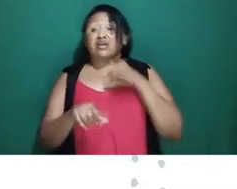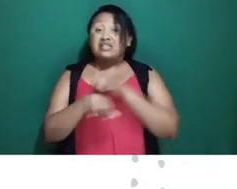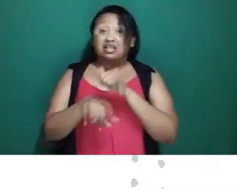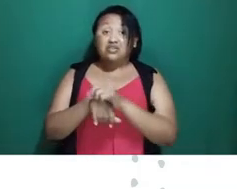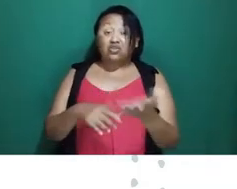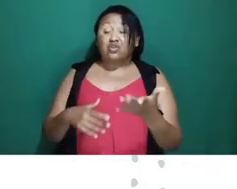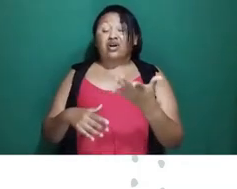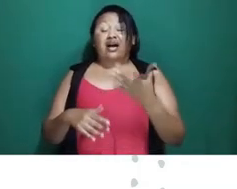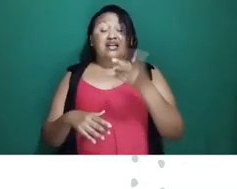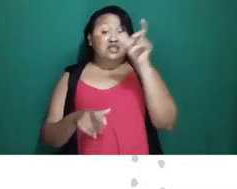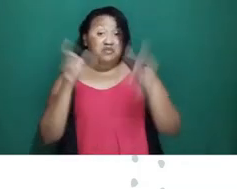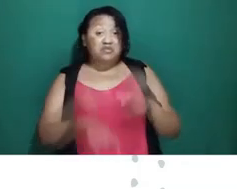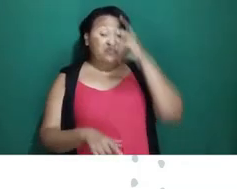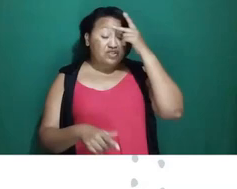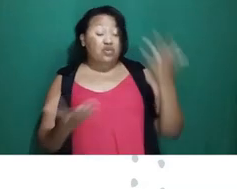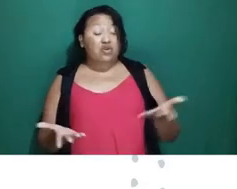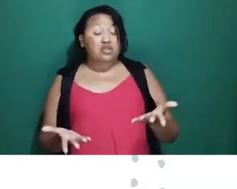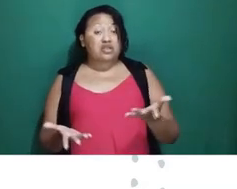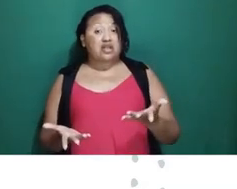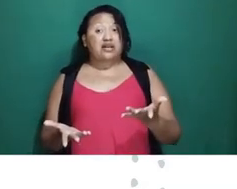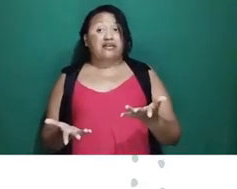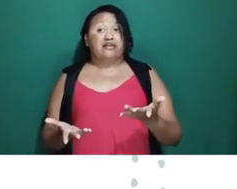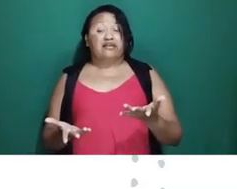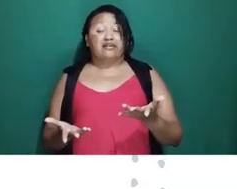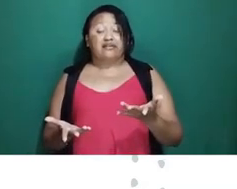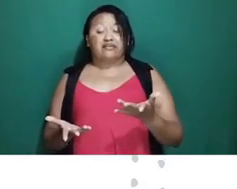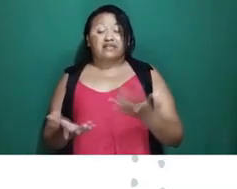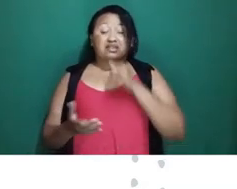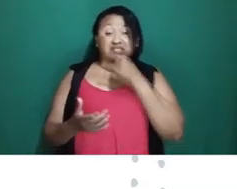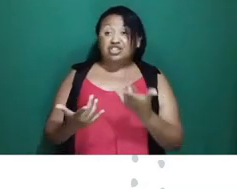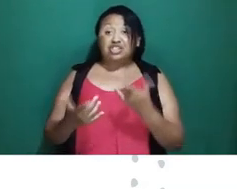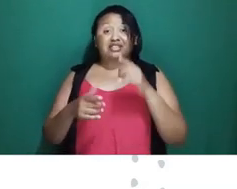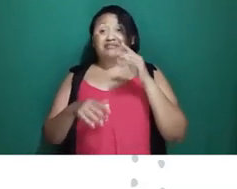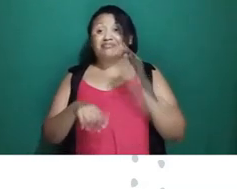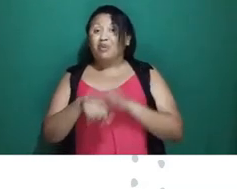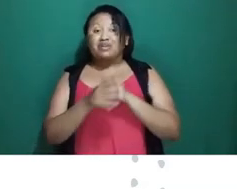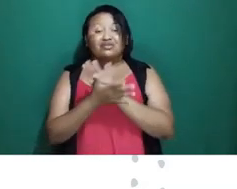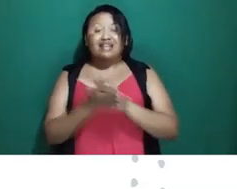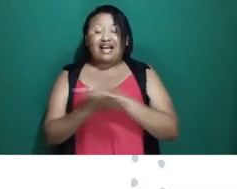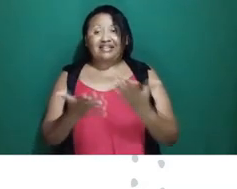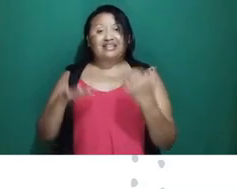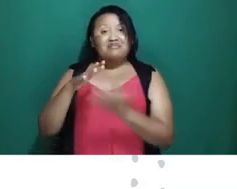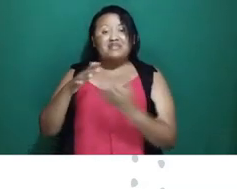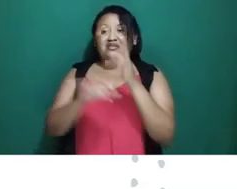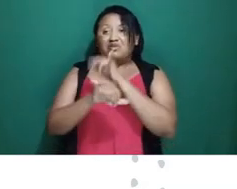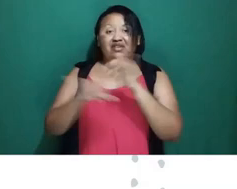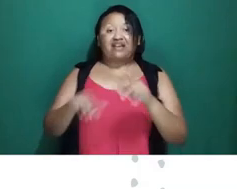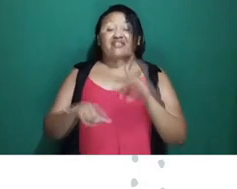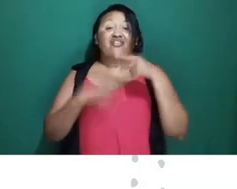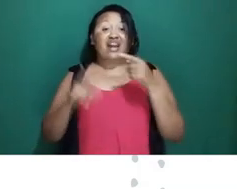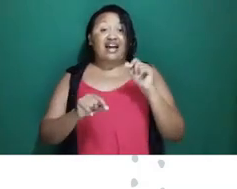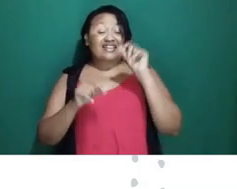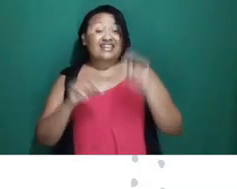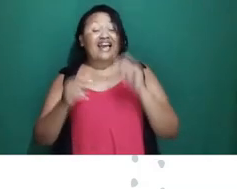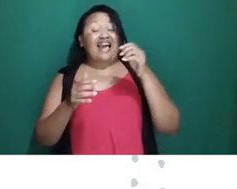insatisfação dos consumidores de fato em nenhum momento né a propaganda do McDonald's vai falar que a carne